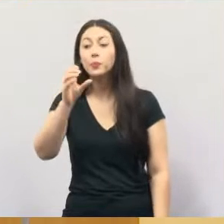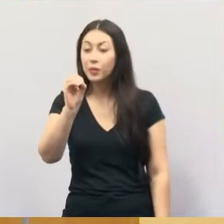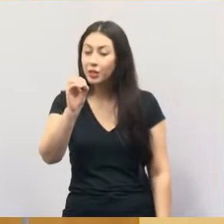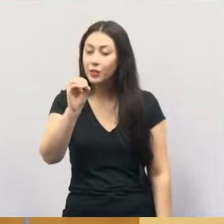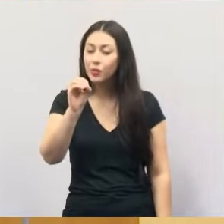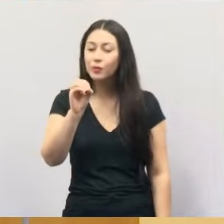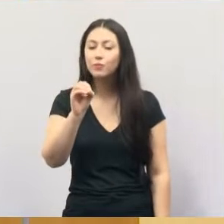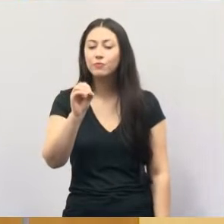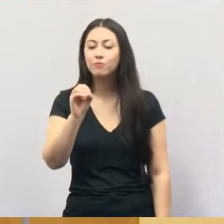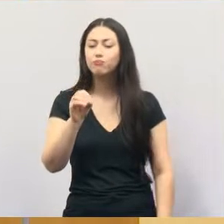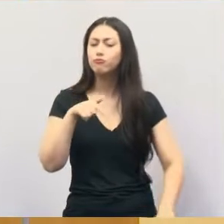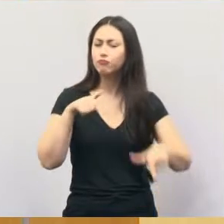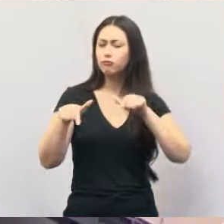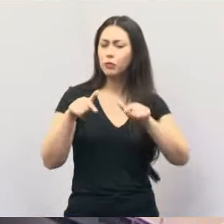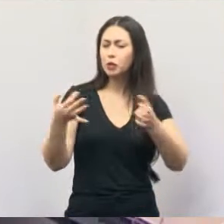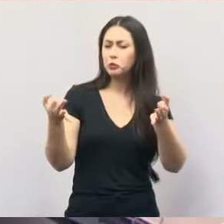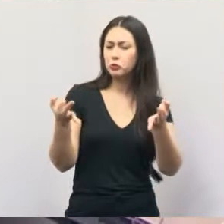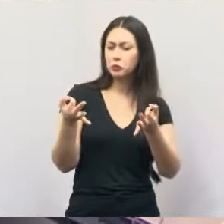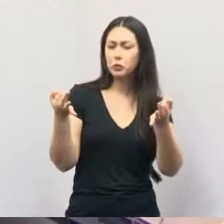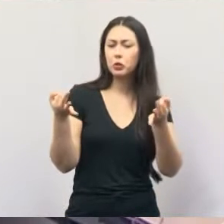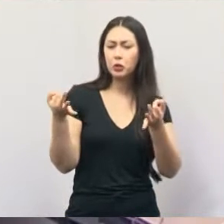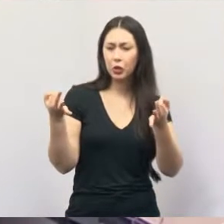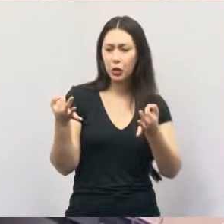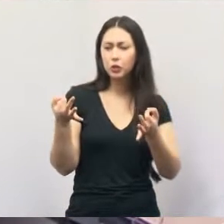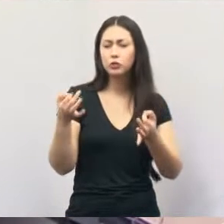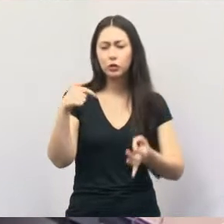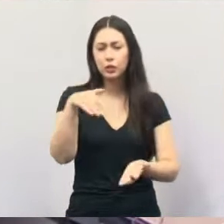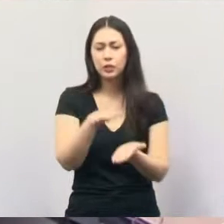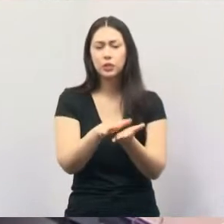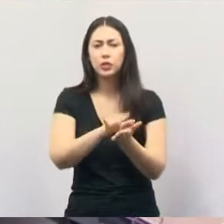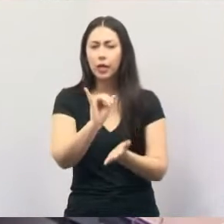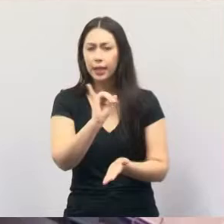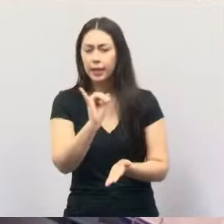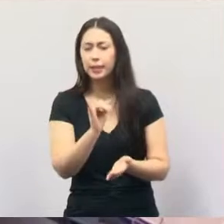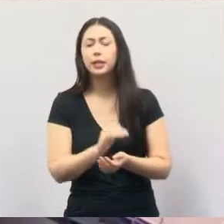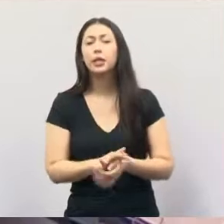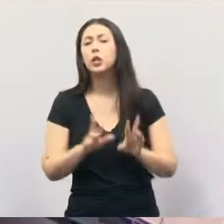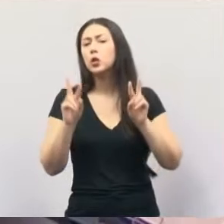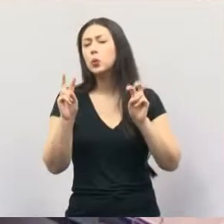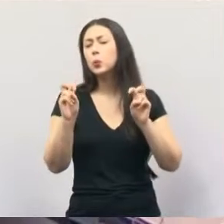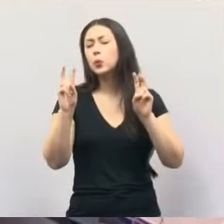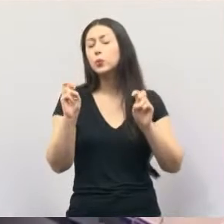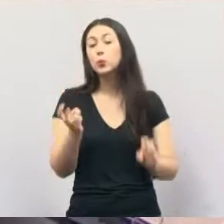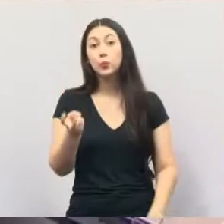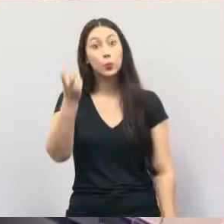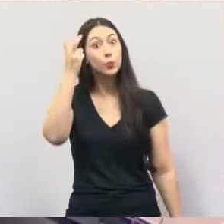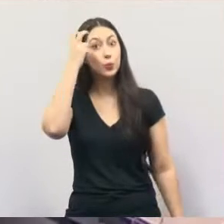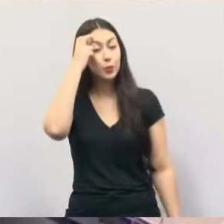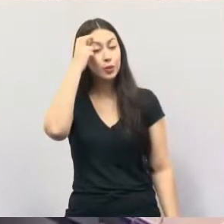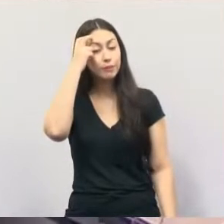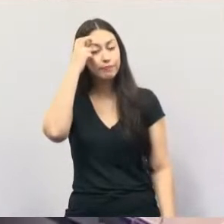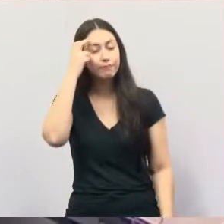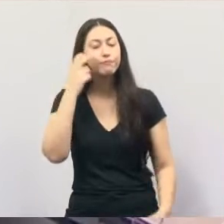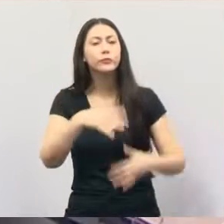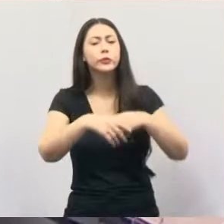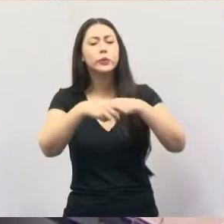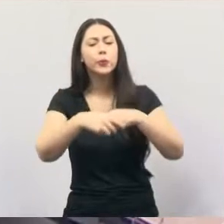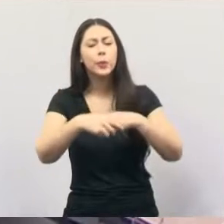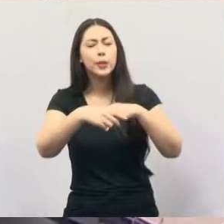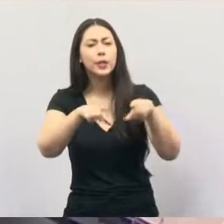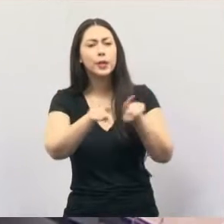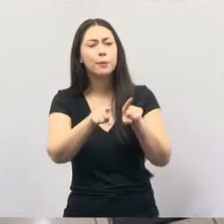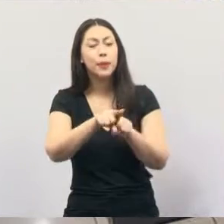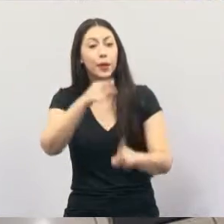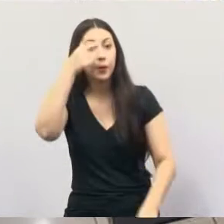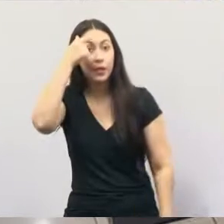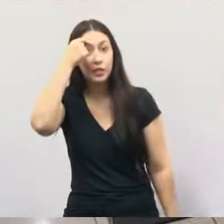né? Que faz um excelente trabalho aqui na cidade de Jacareí relacionado à cultura, né? Cumprimentar o vereador